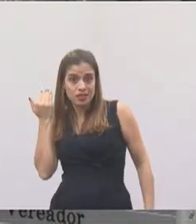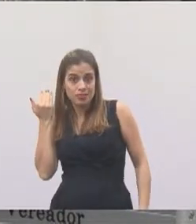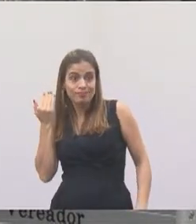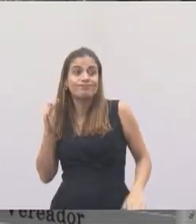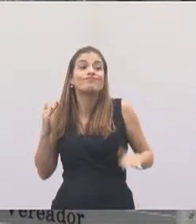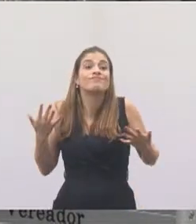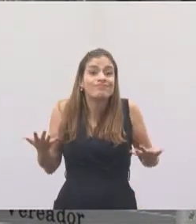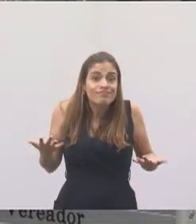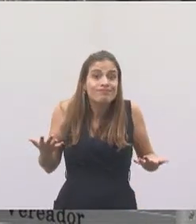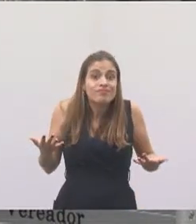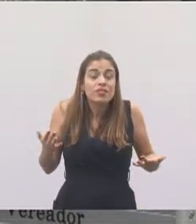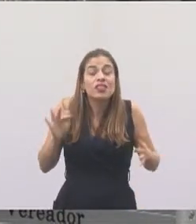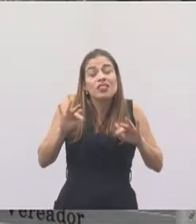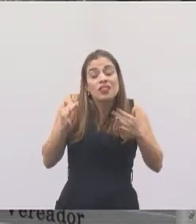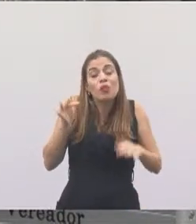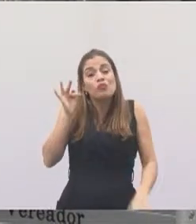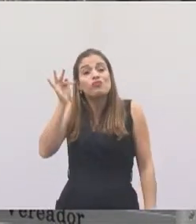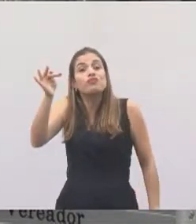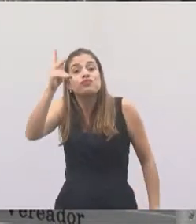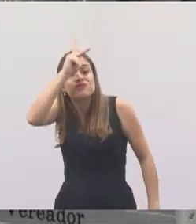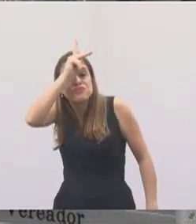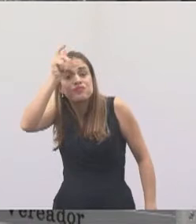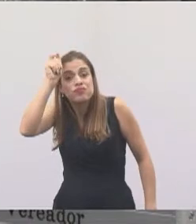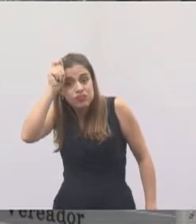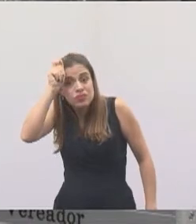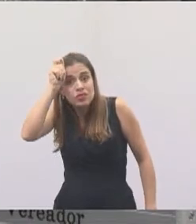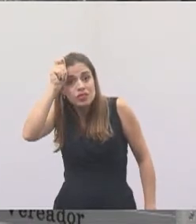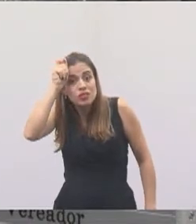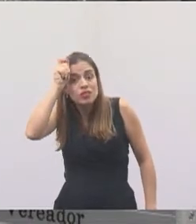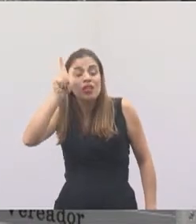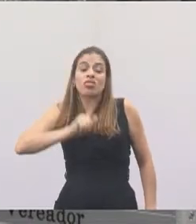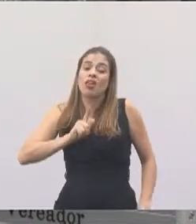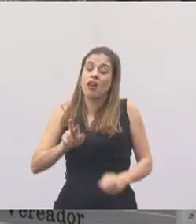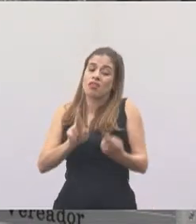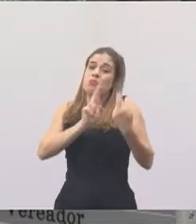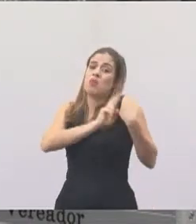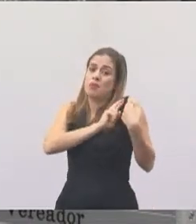Então, os próximos gestores vão ficar com essa responsabilidade. Sou favorável.